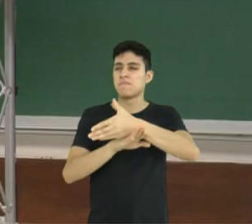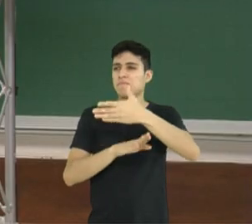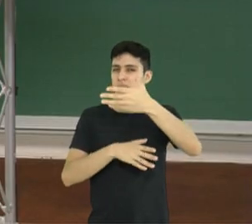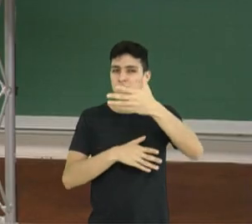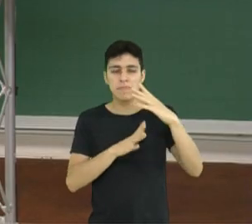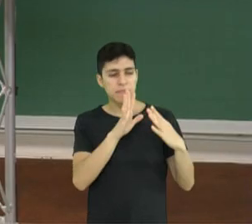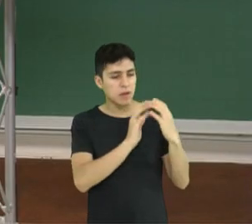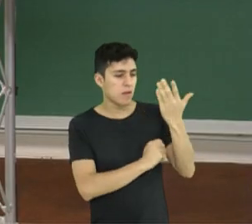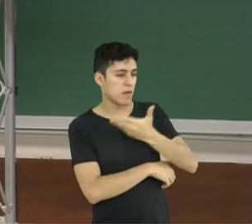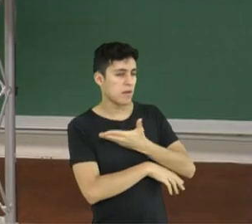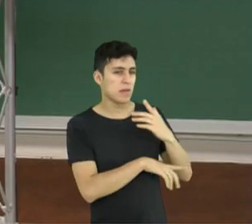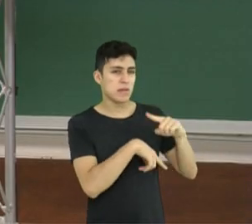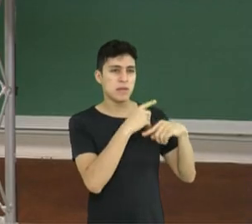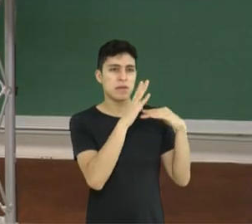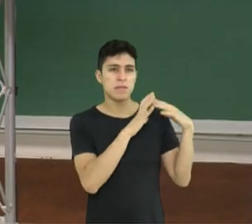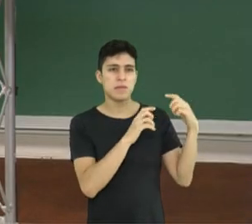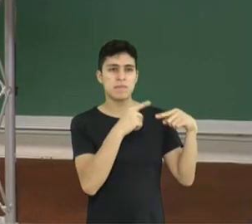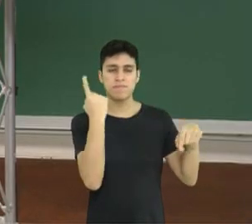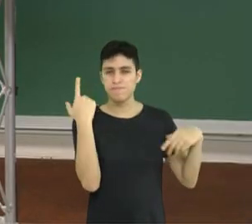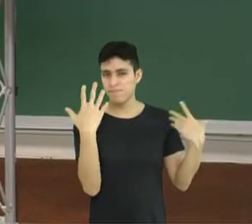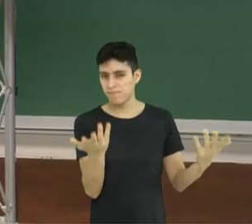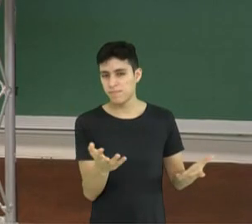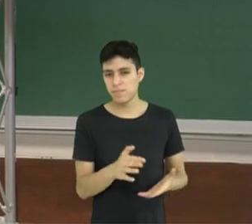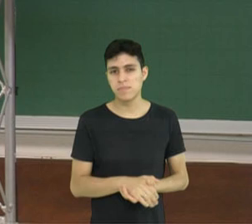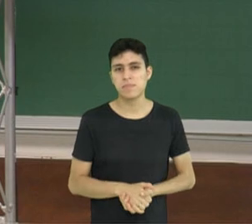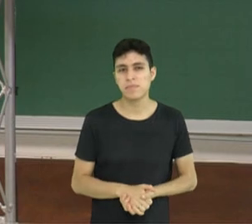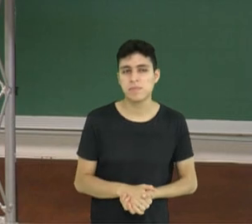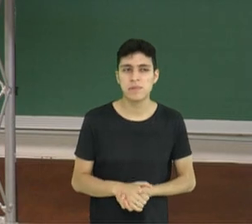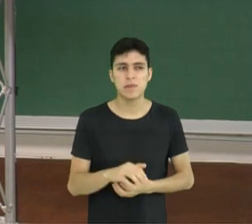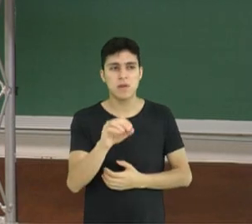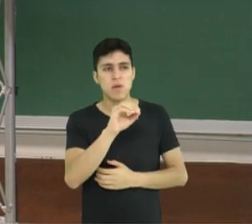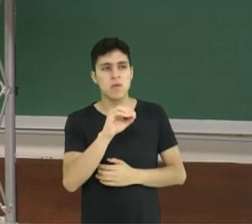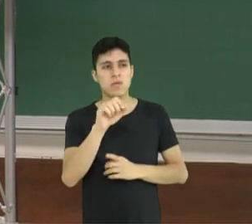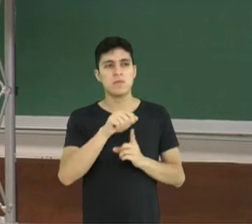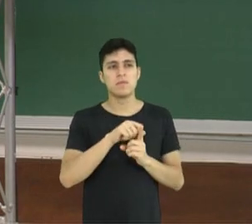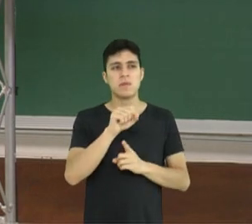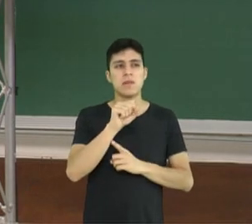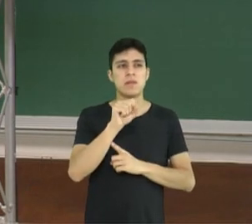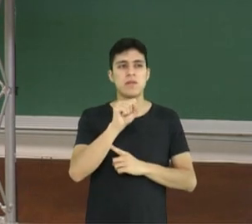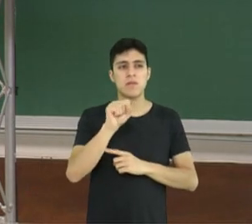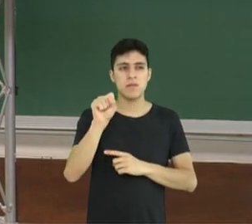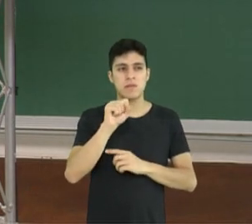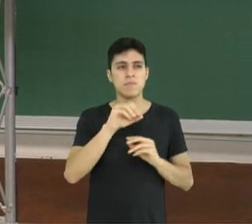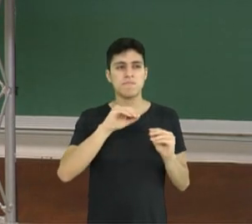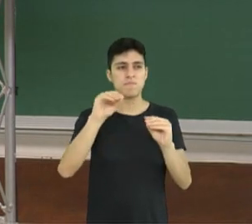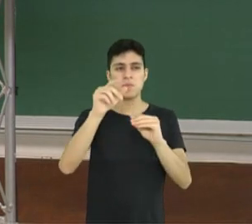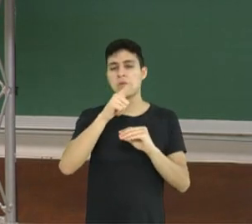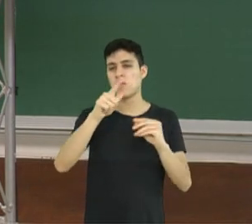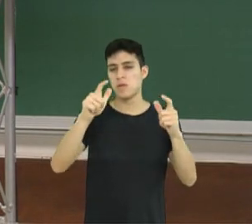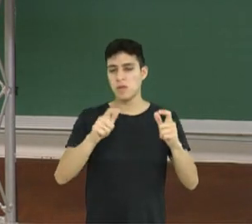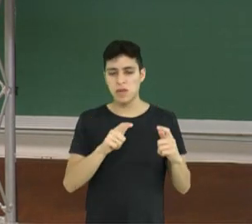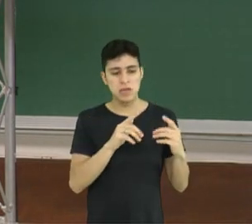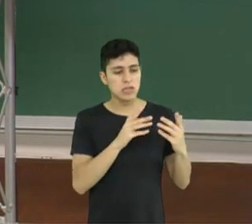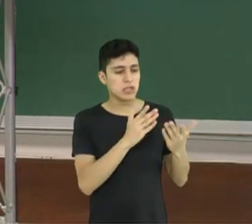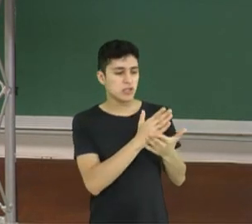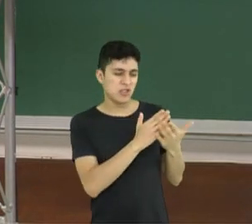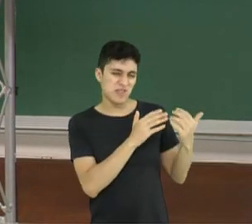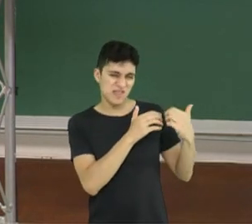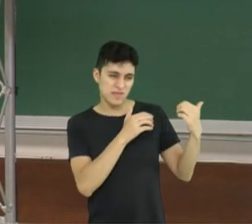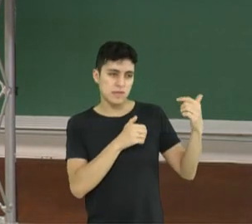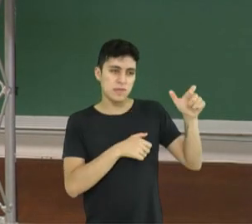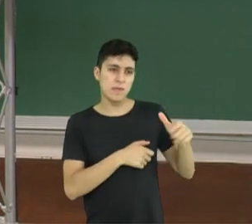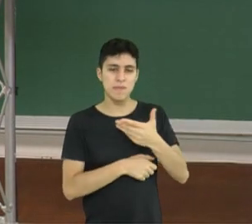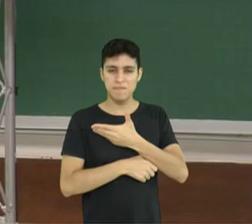grande amigo do Van Gogh acabou brigando com ele por acaso em outubro Dia de 8 vai para arles onde dividir estúdio com Van Gogh tá